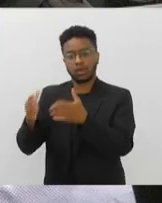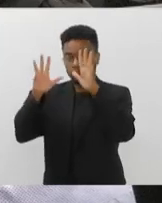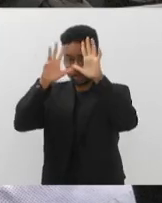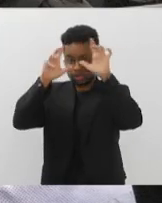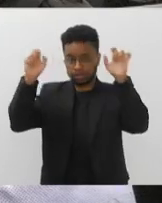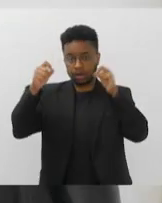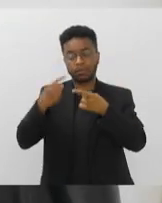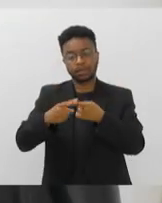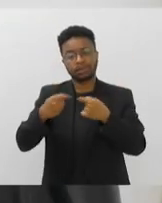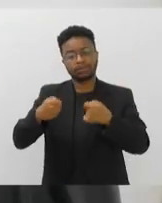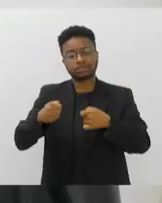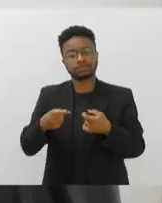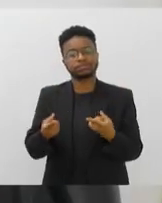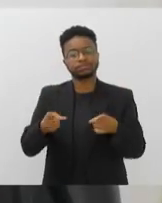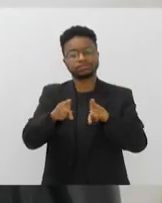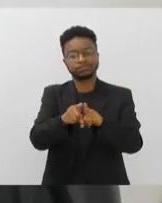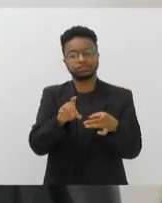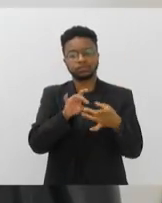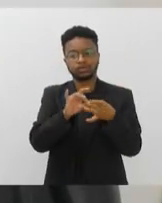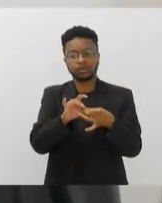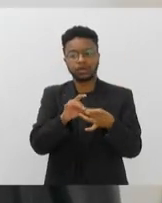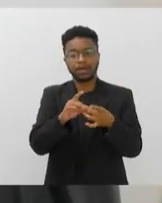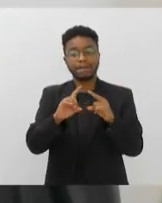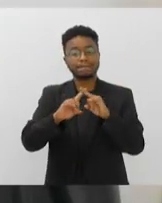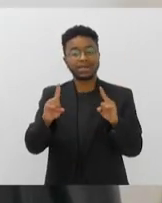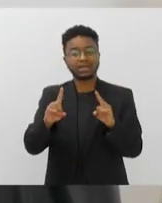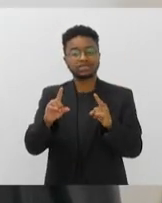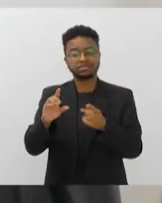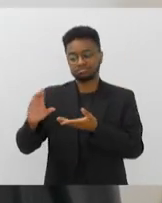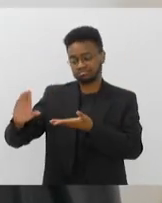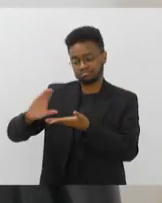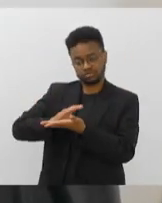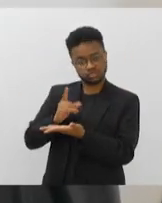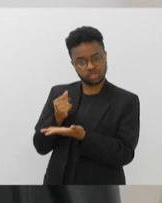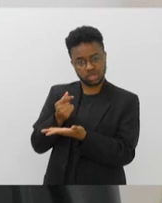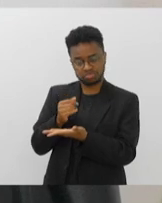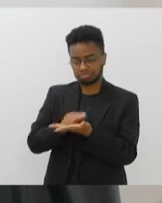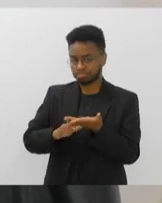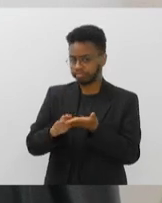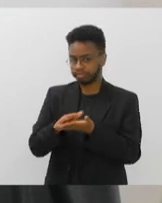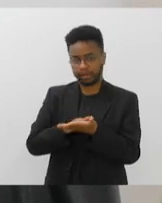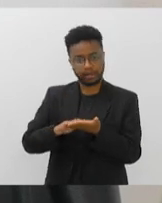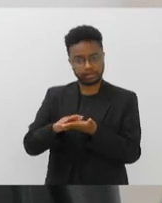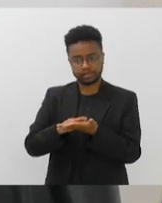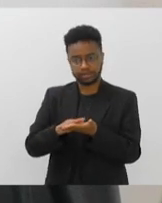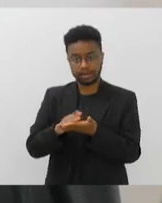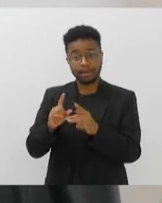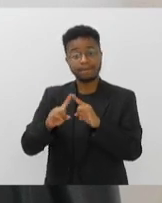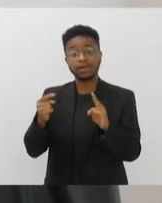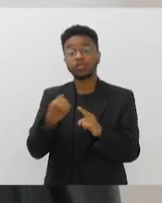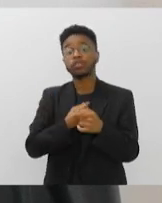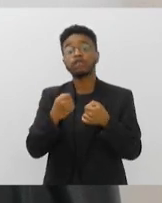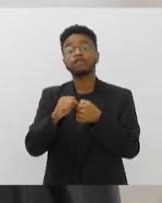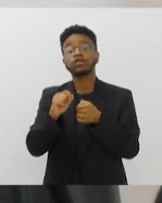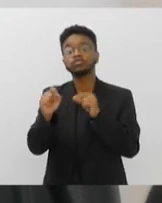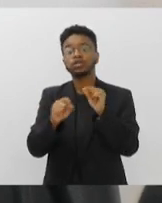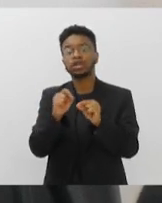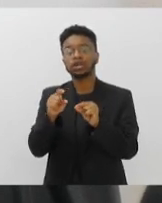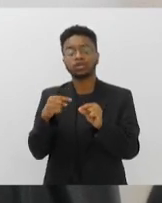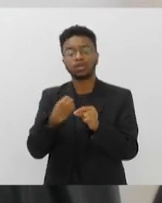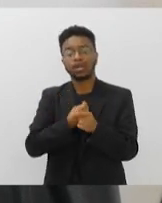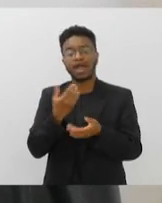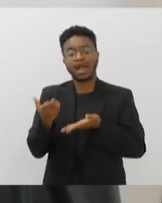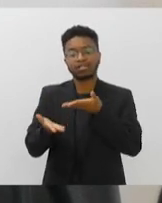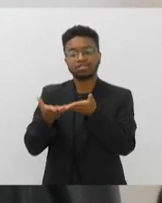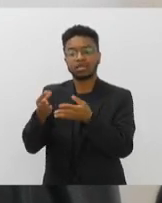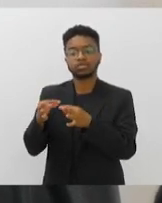firmar Convênio Só que a gente não recebe um tustão do tribunal e sabe o que a gente faz a gente atende todas